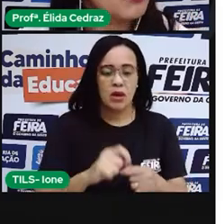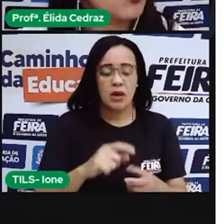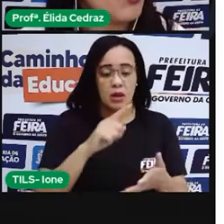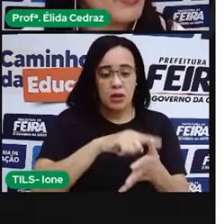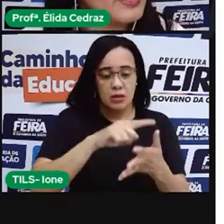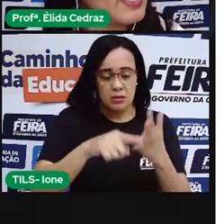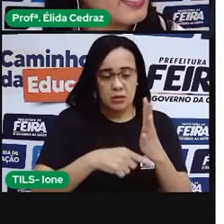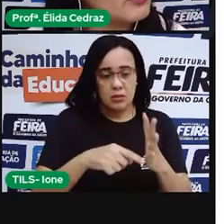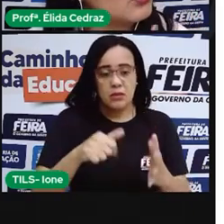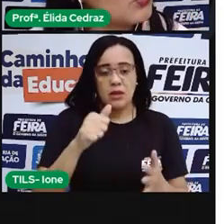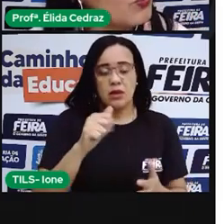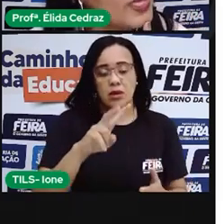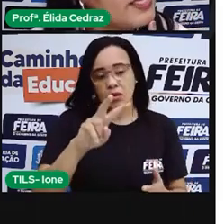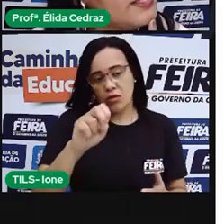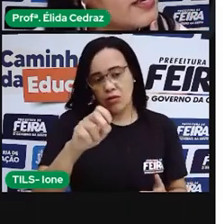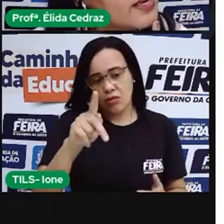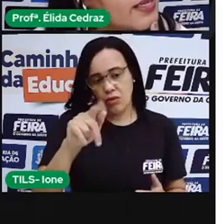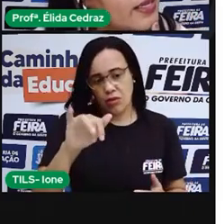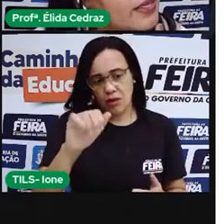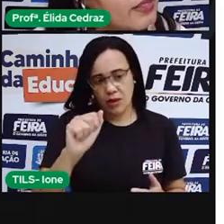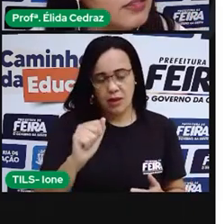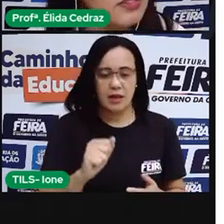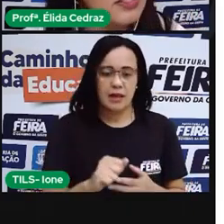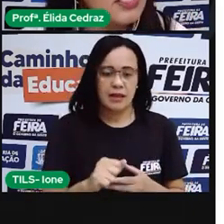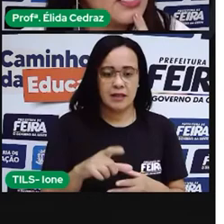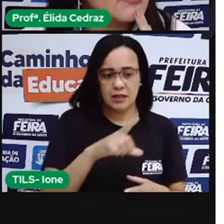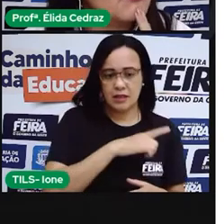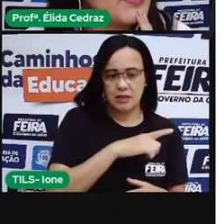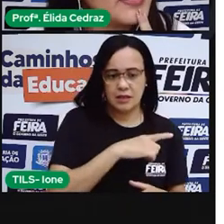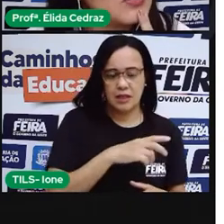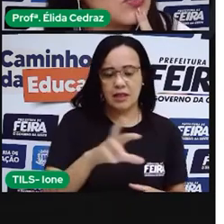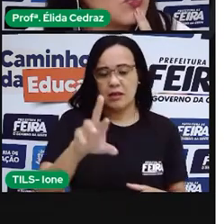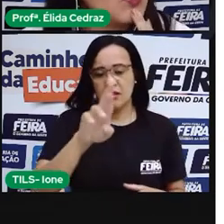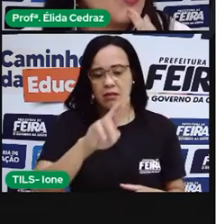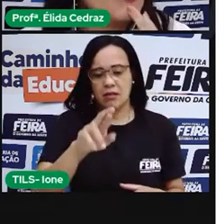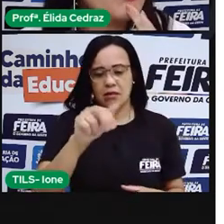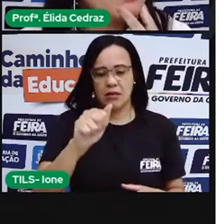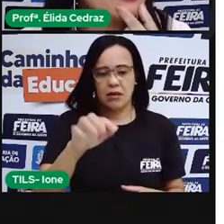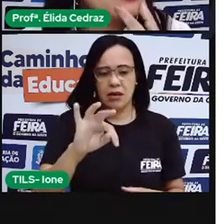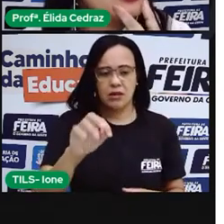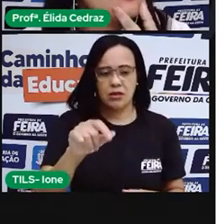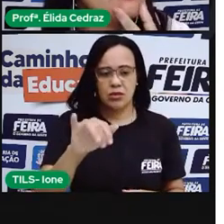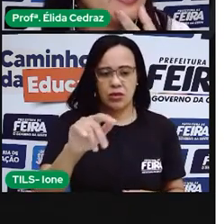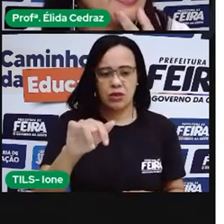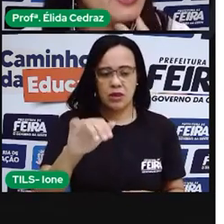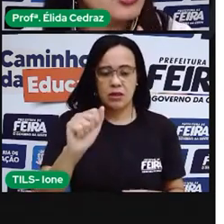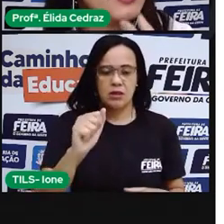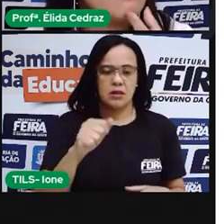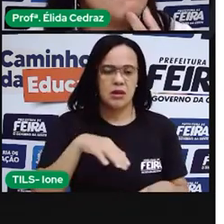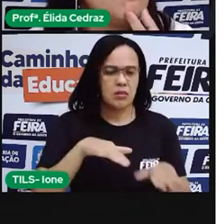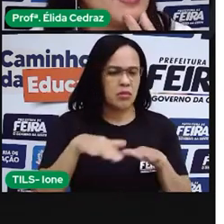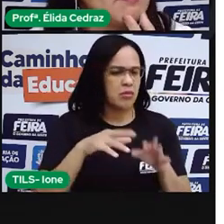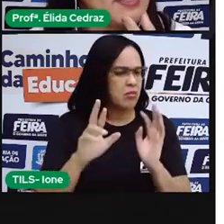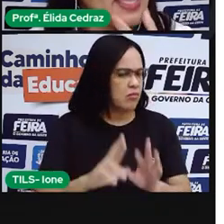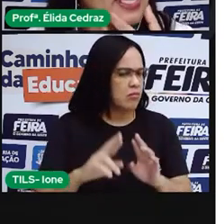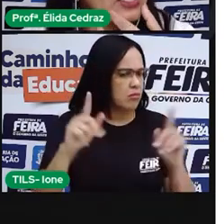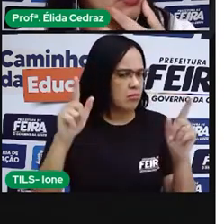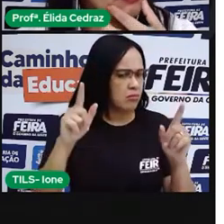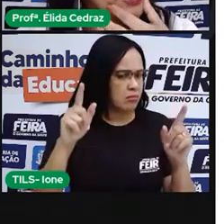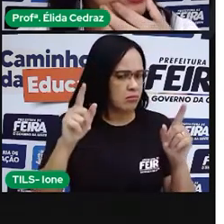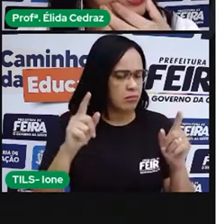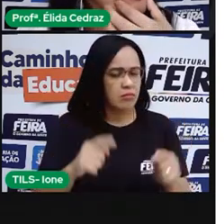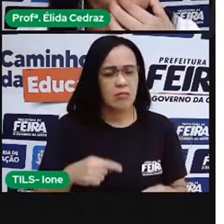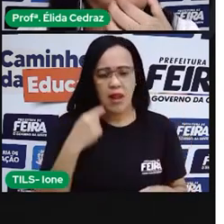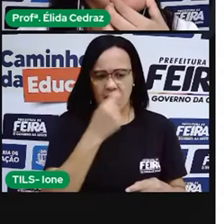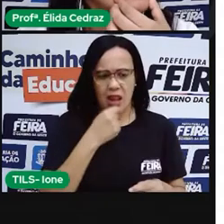vogais, como em ratoeira, faz um movimento diferente. Ele vibra, a